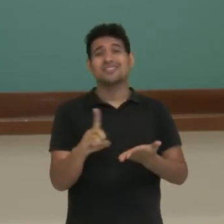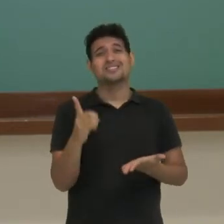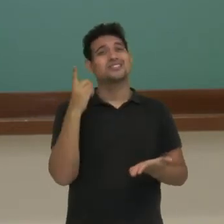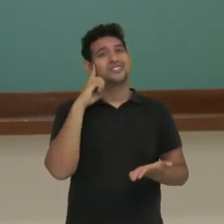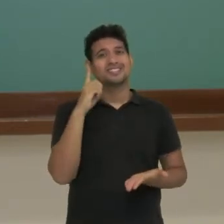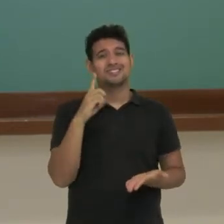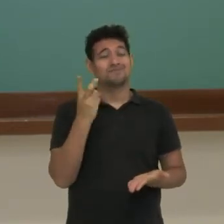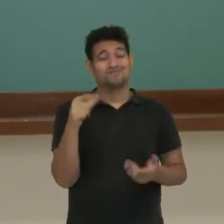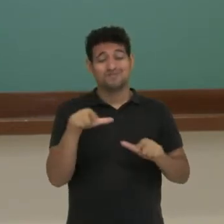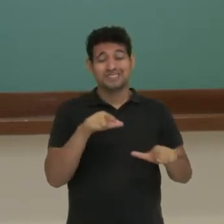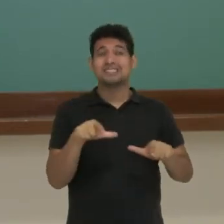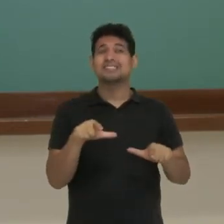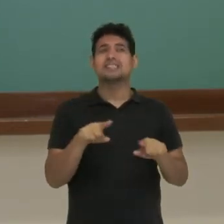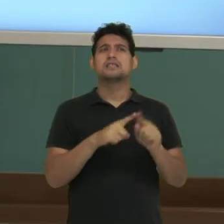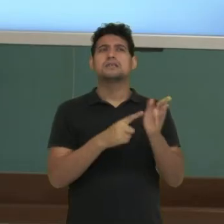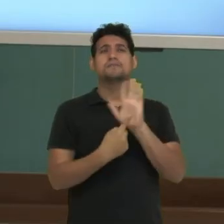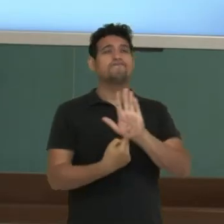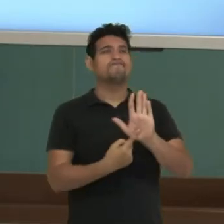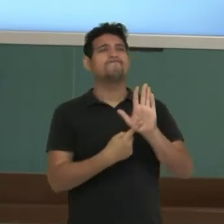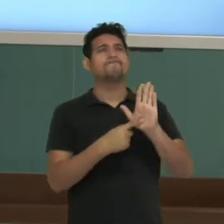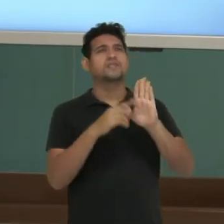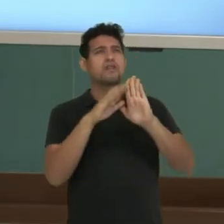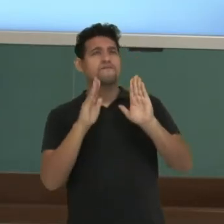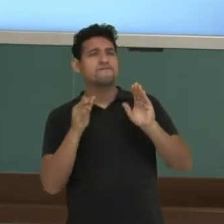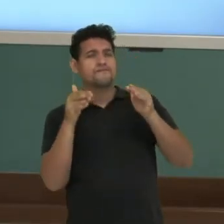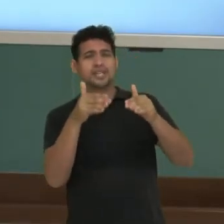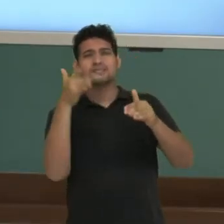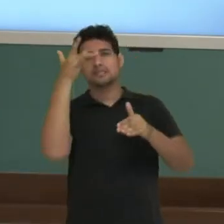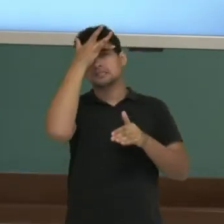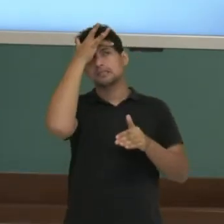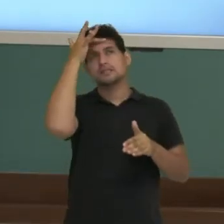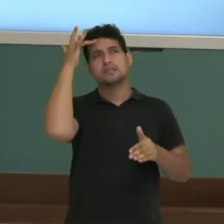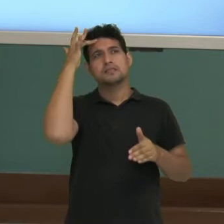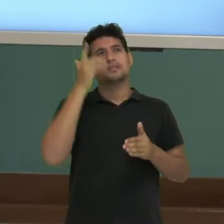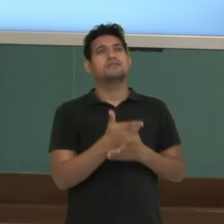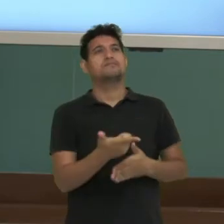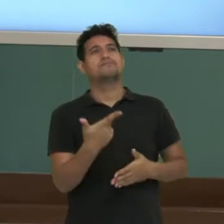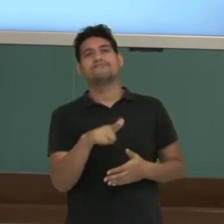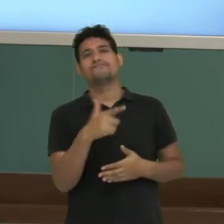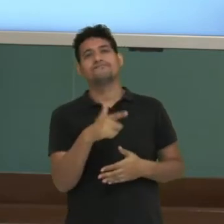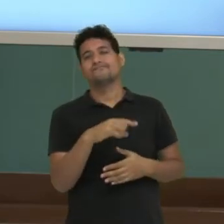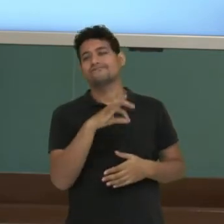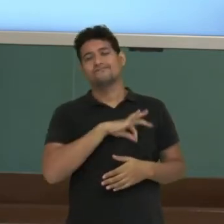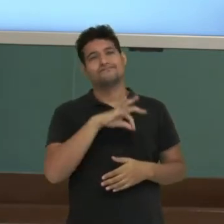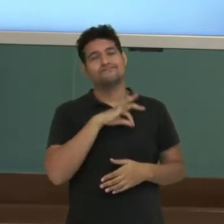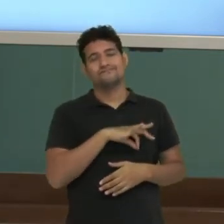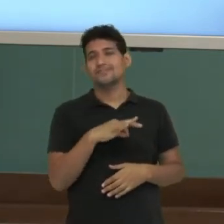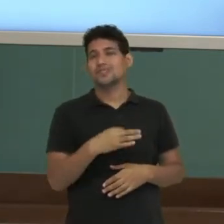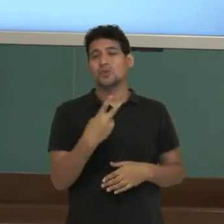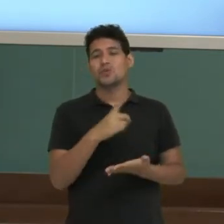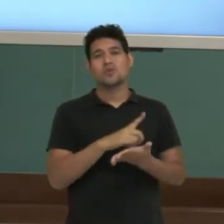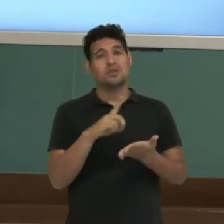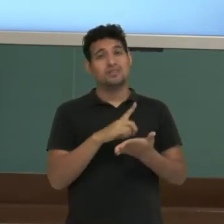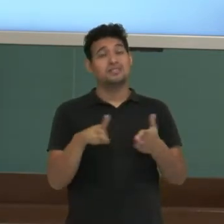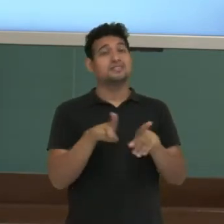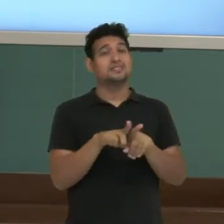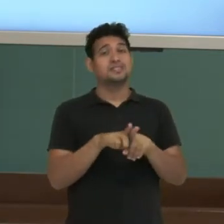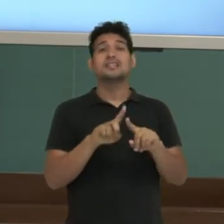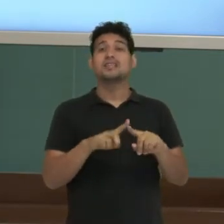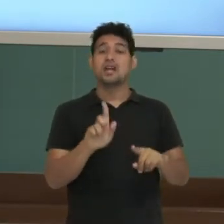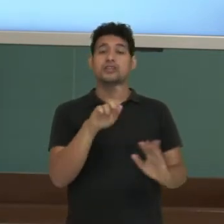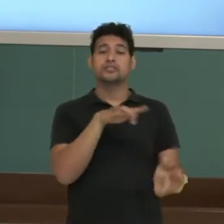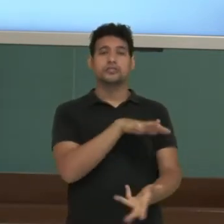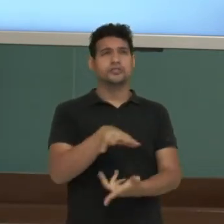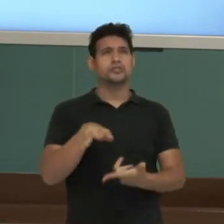destacados aqui é que tem uma grande concentração de pessoas que não recebem $2 dia. E a geopolítica